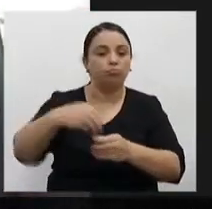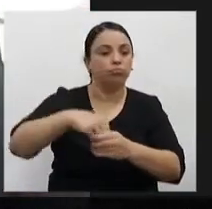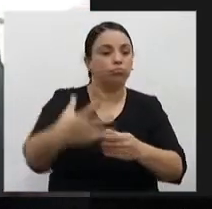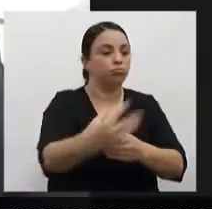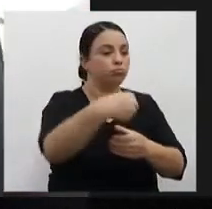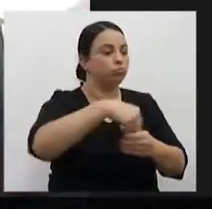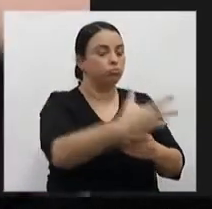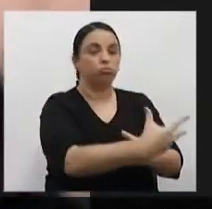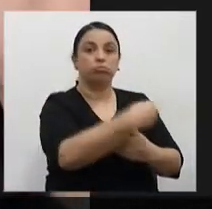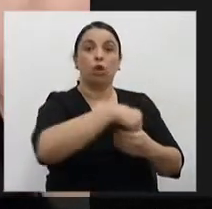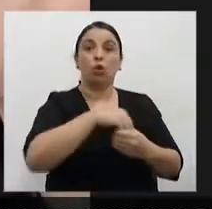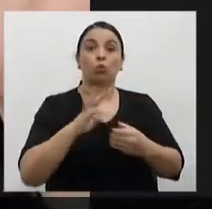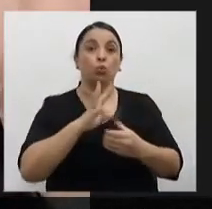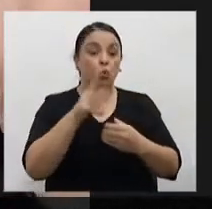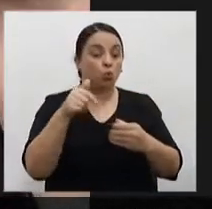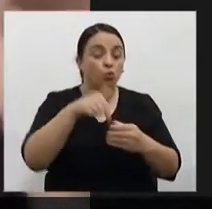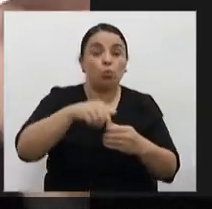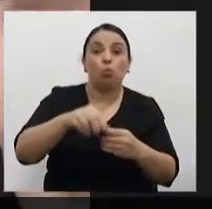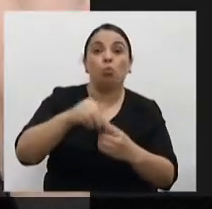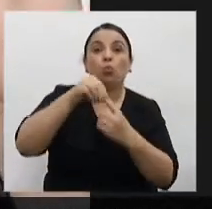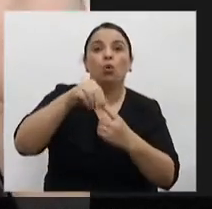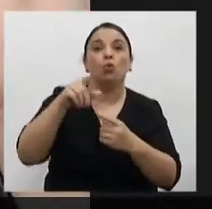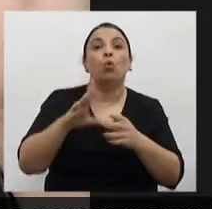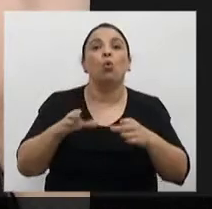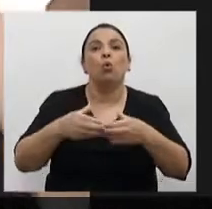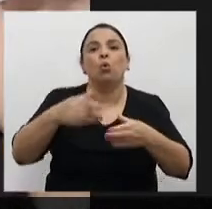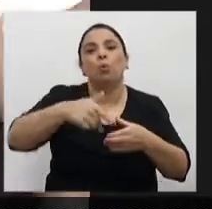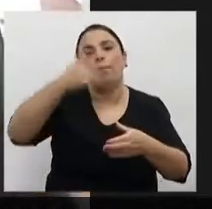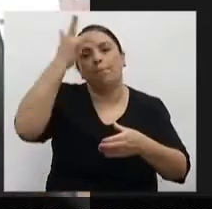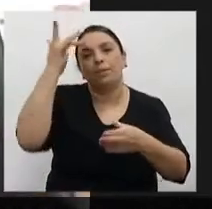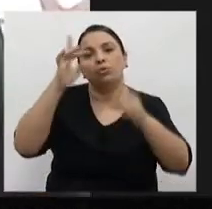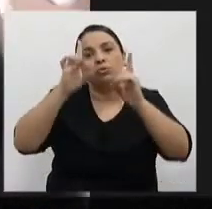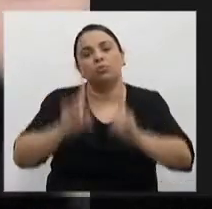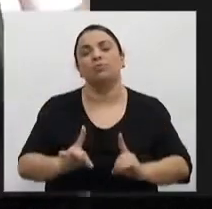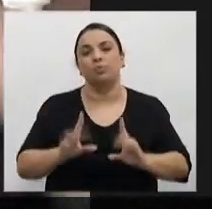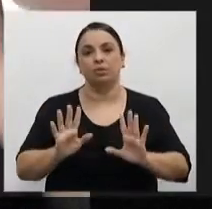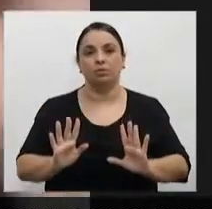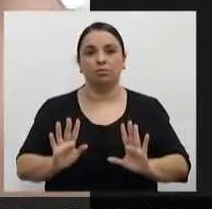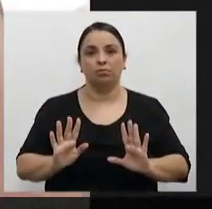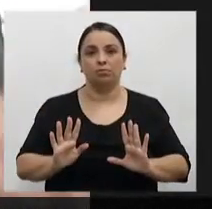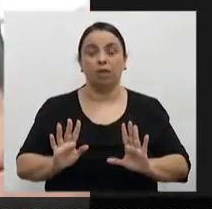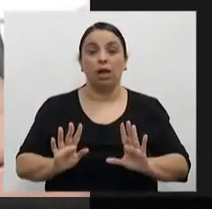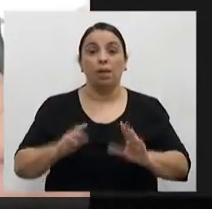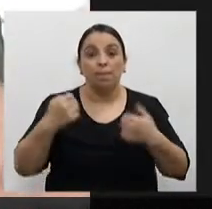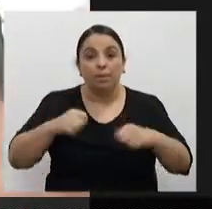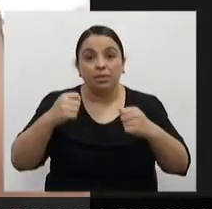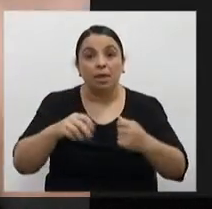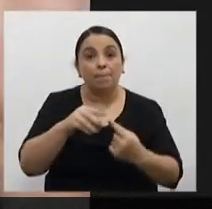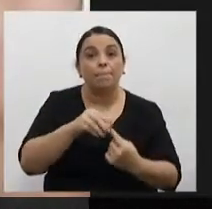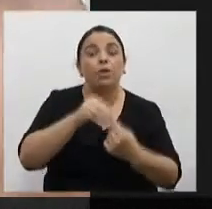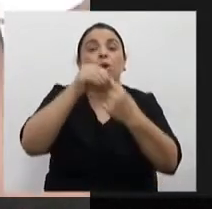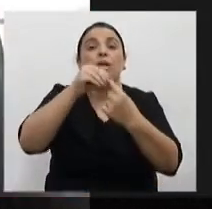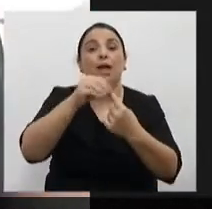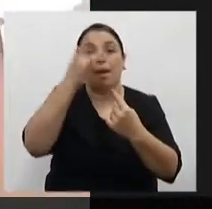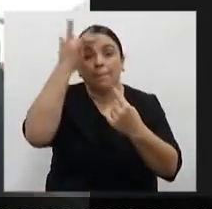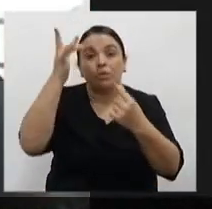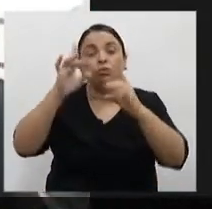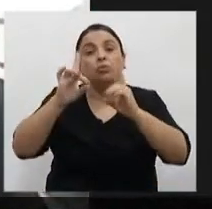uma vez. Vamos dar prioridade à pessoa com deficiência. E eu acho